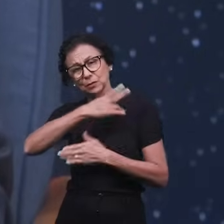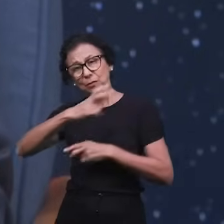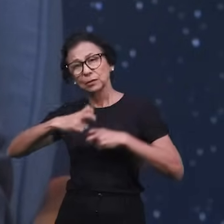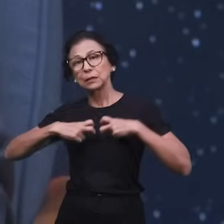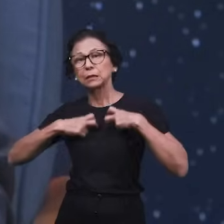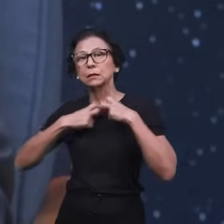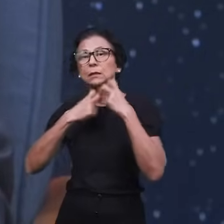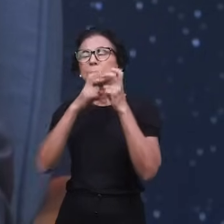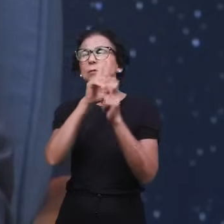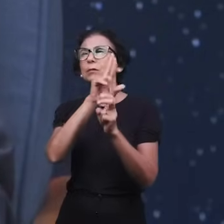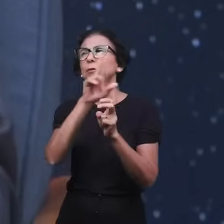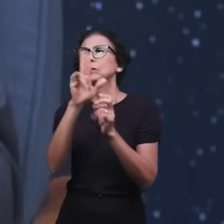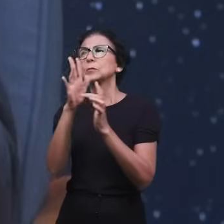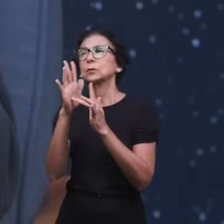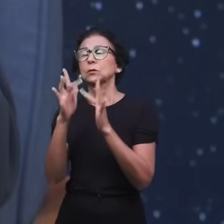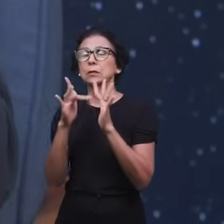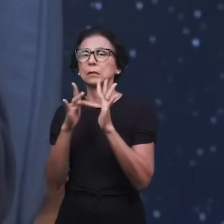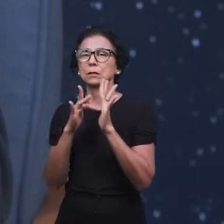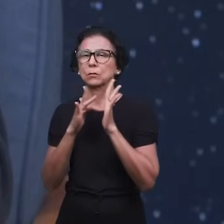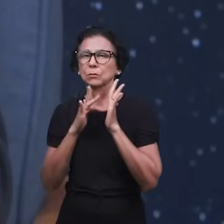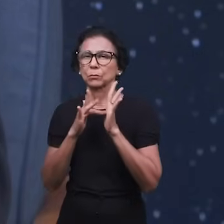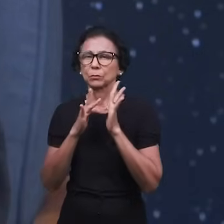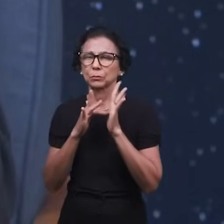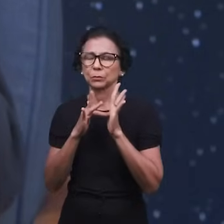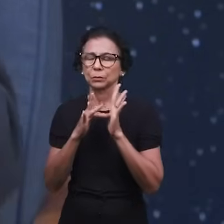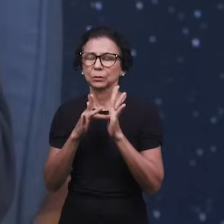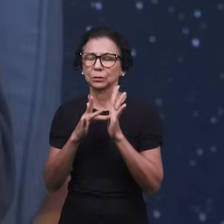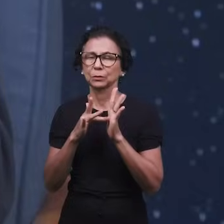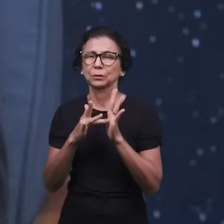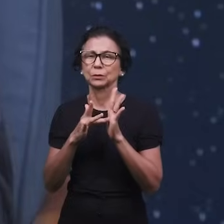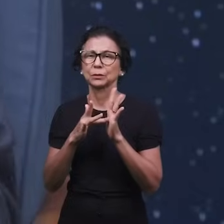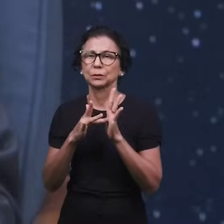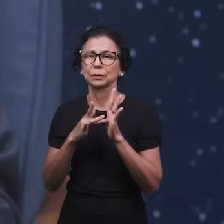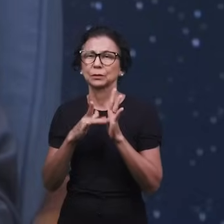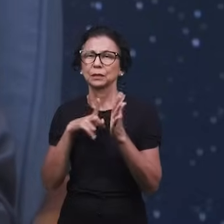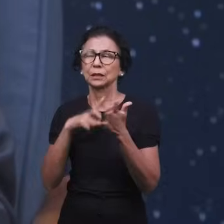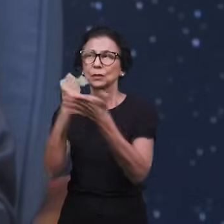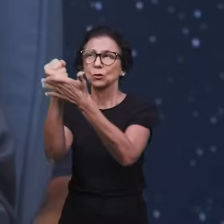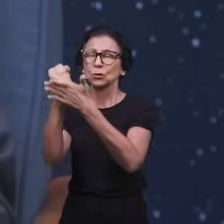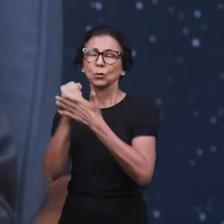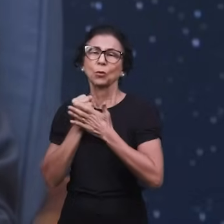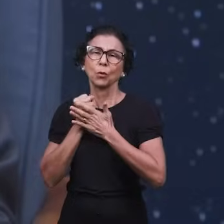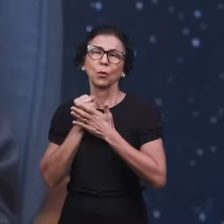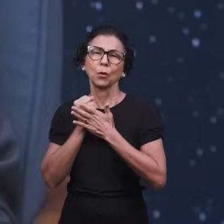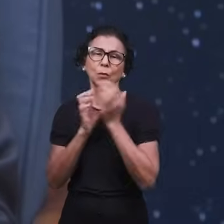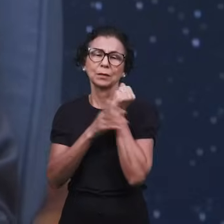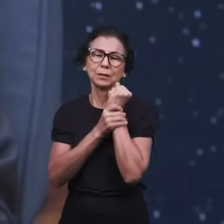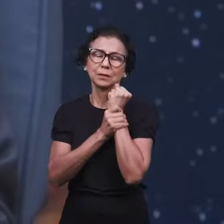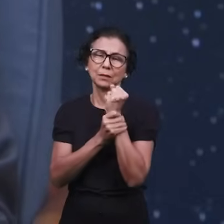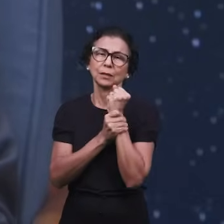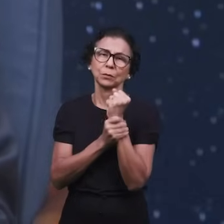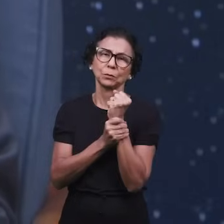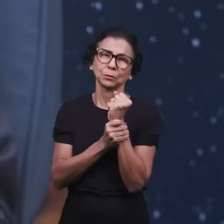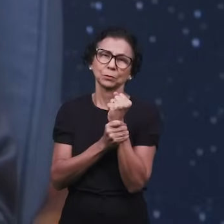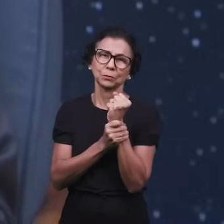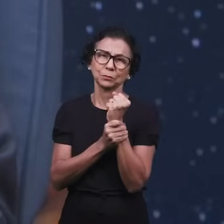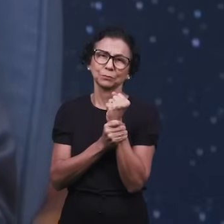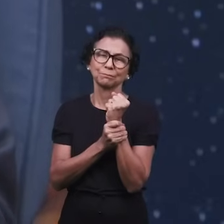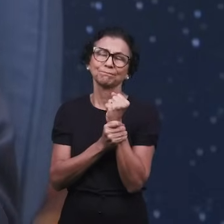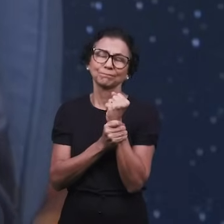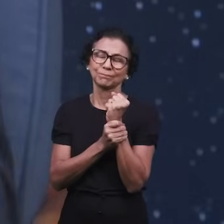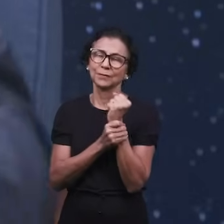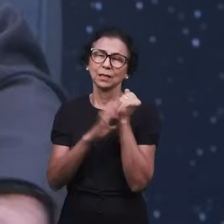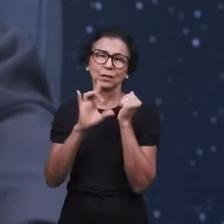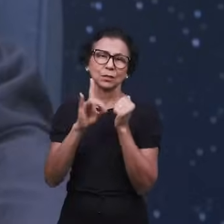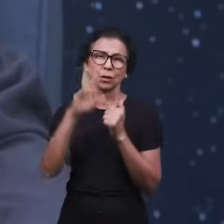o nome de Jesus e estão alicerçados no socorro único e incomparável que vem